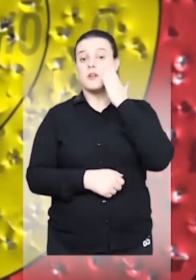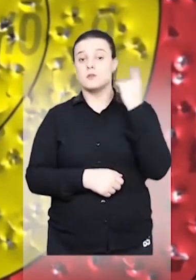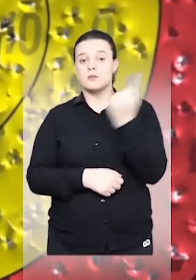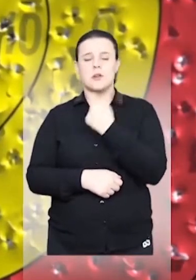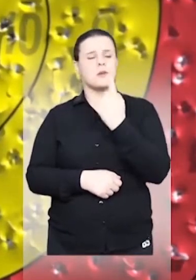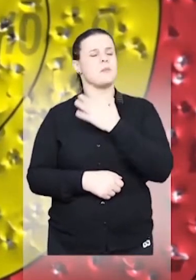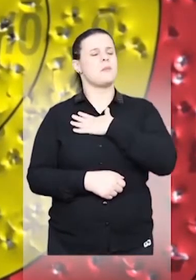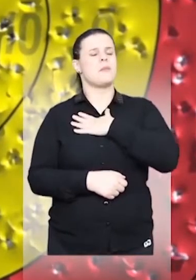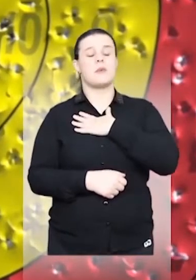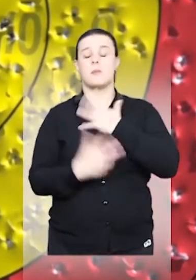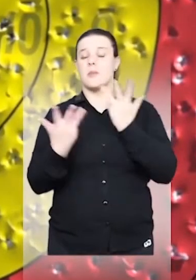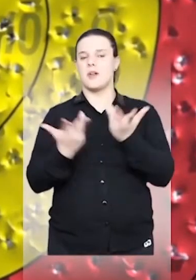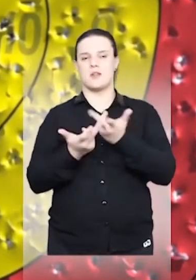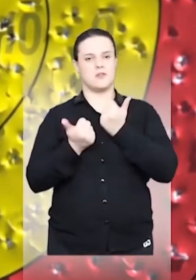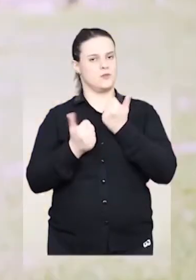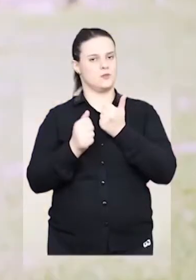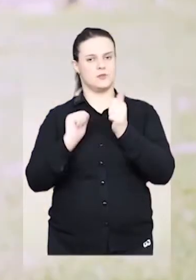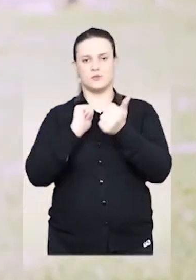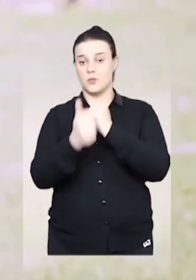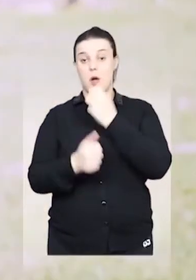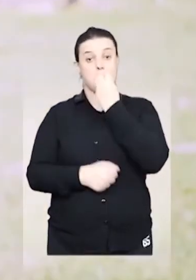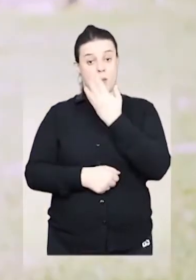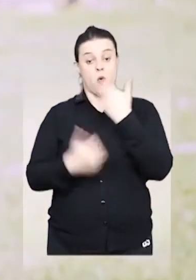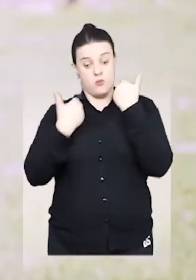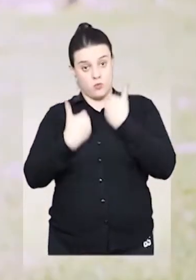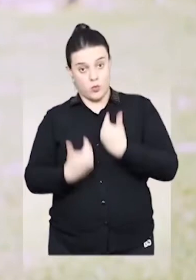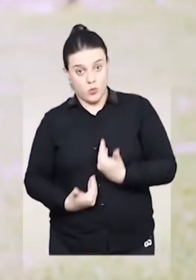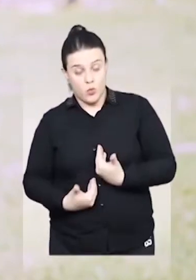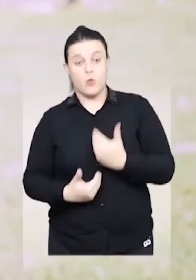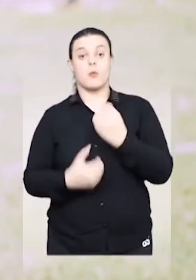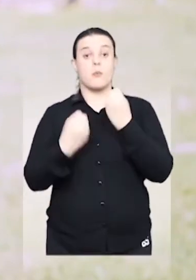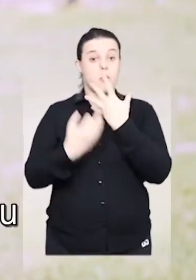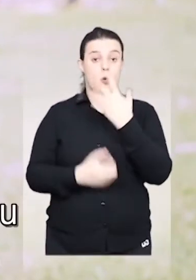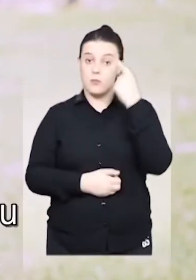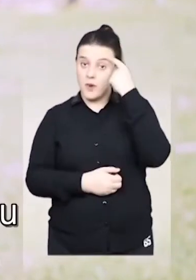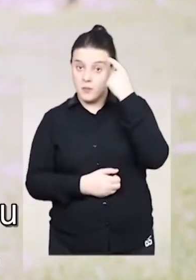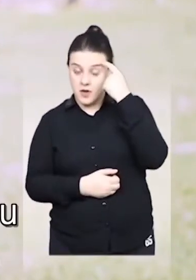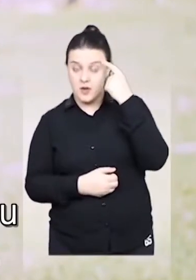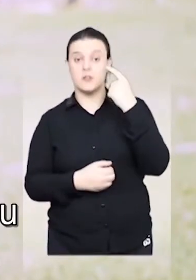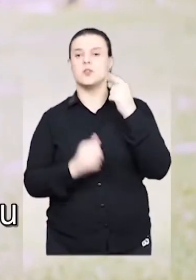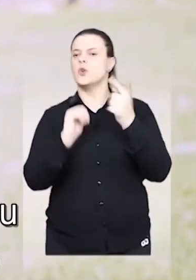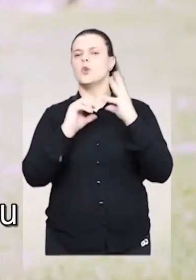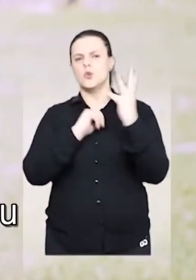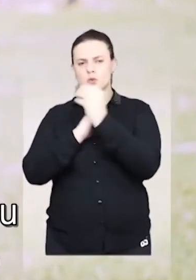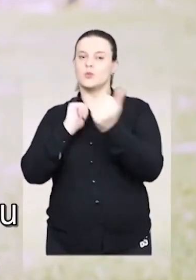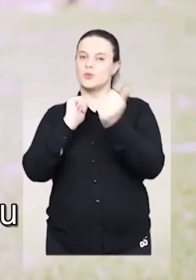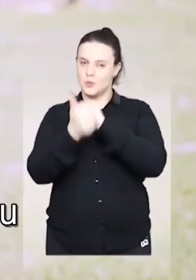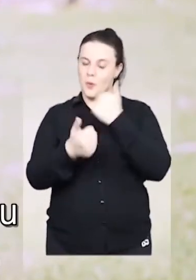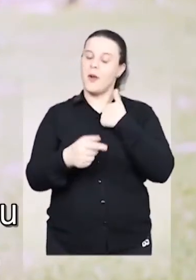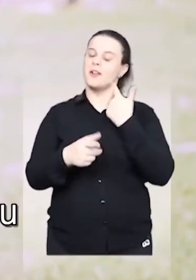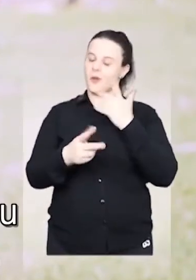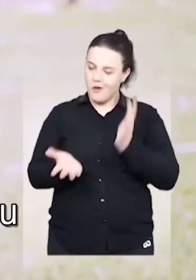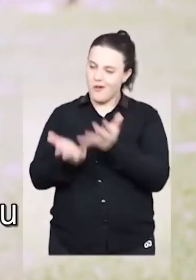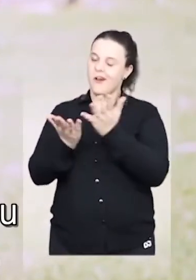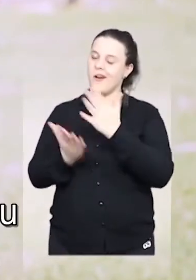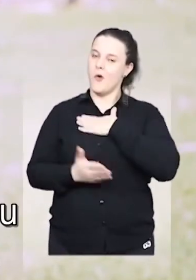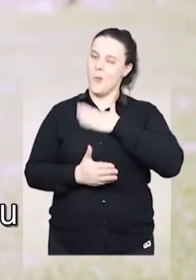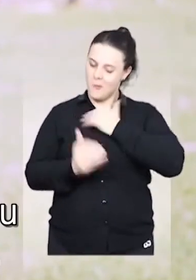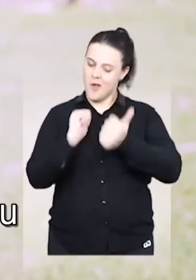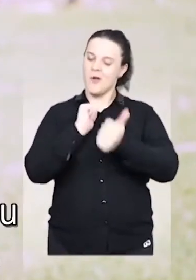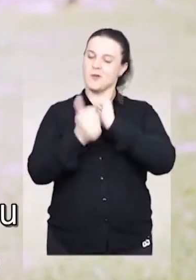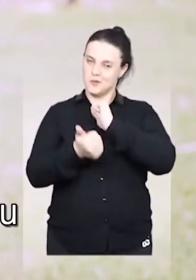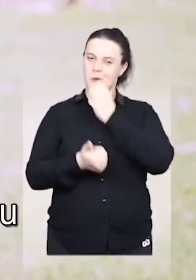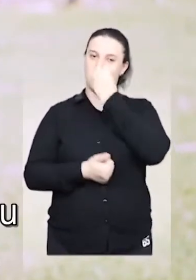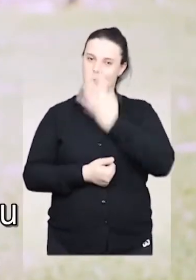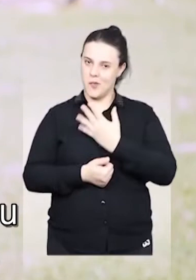esporte maravilhoso, né? Ele é bom para o corpo, ele é bom para a mente. Todos os esportes são, mas aqui eu estou para defender a